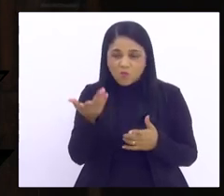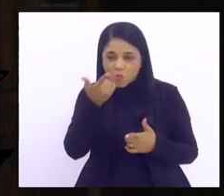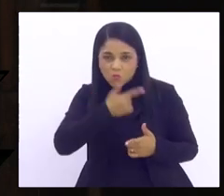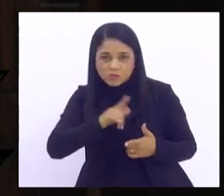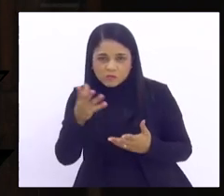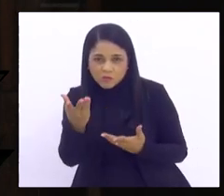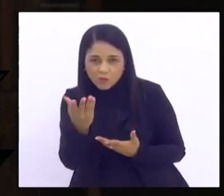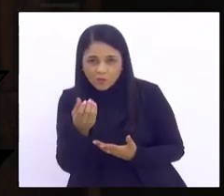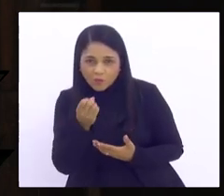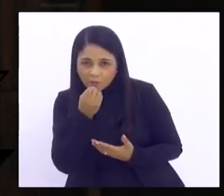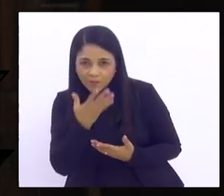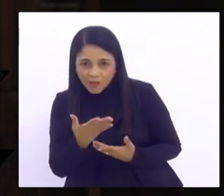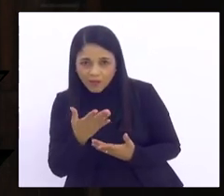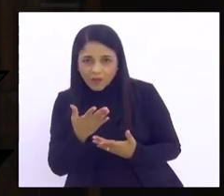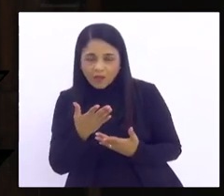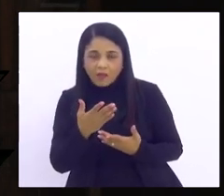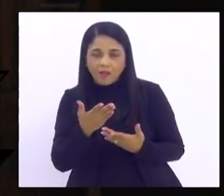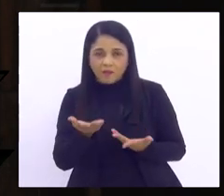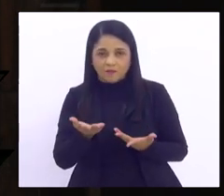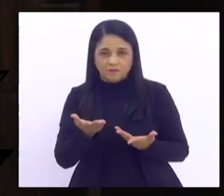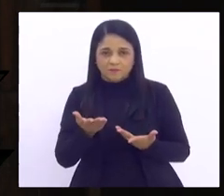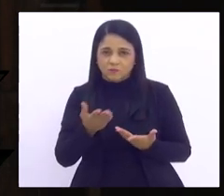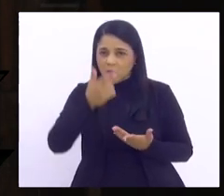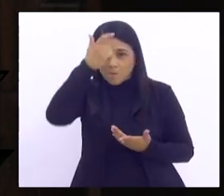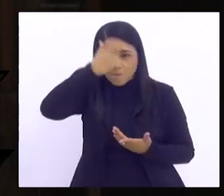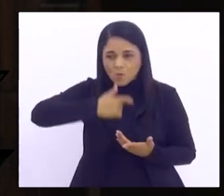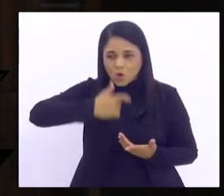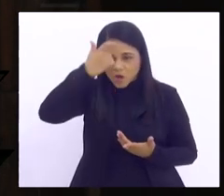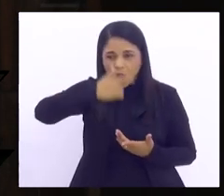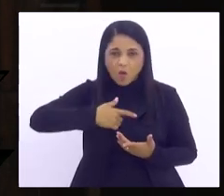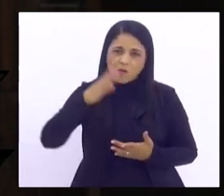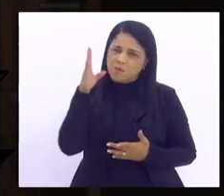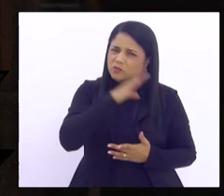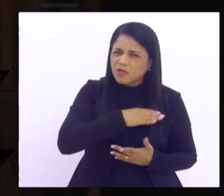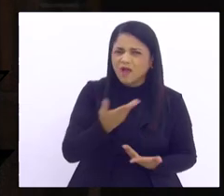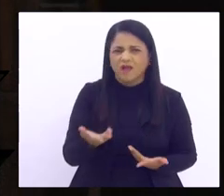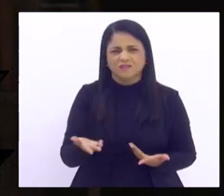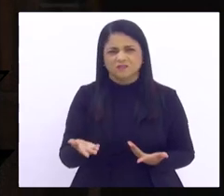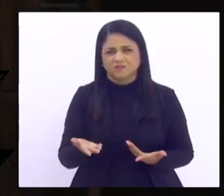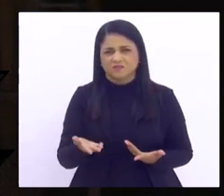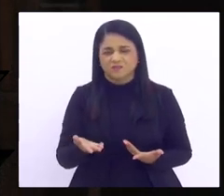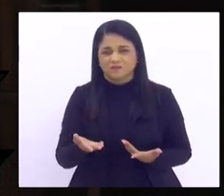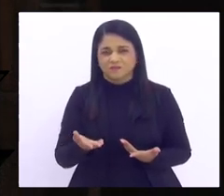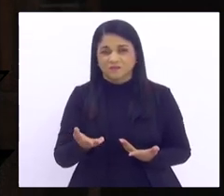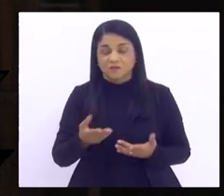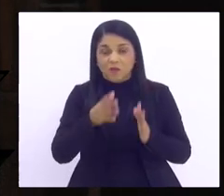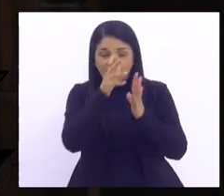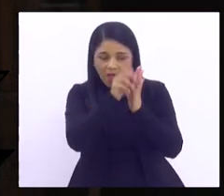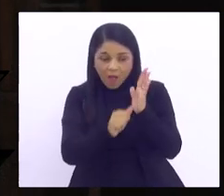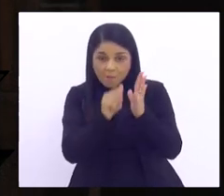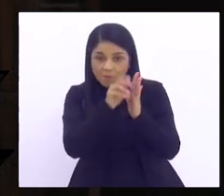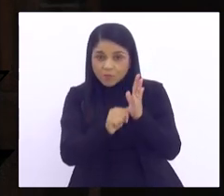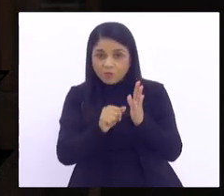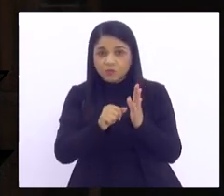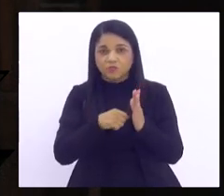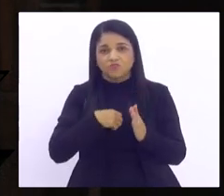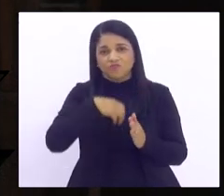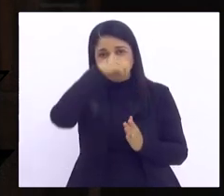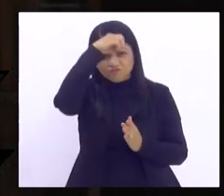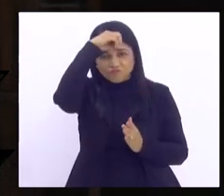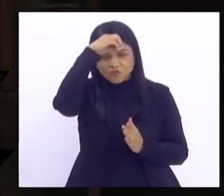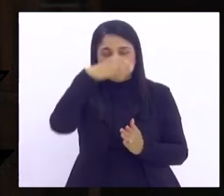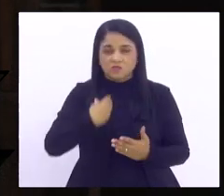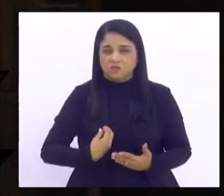Maquiavel, não princípio de moral justa. O aborto é tirar a vida de um ser humano,